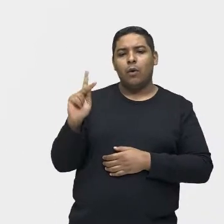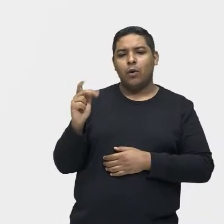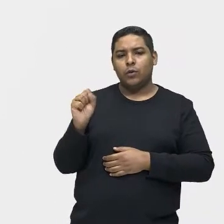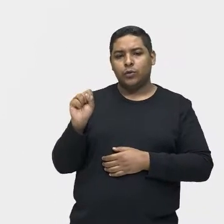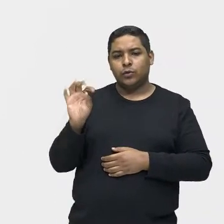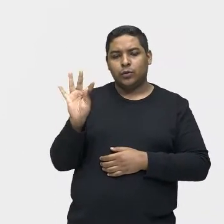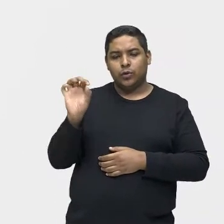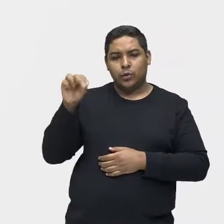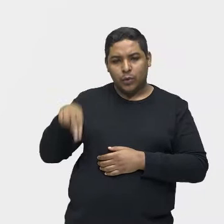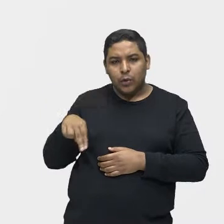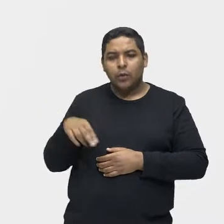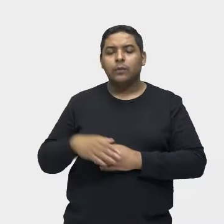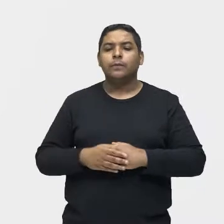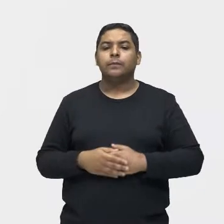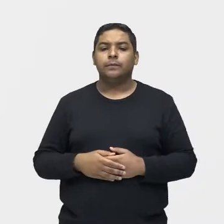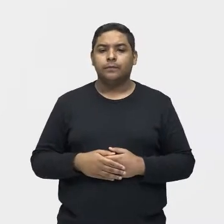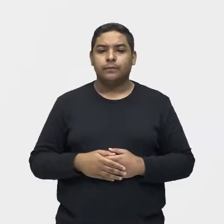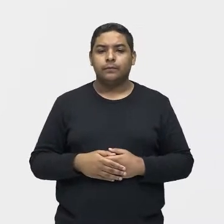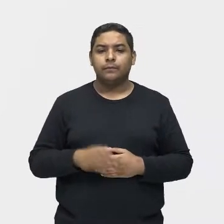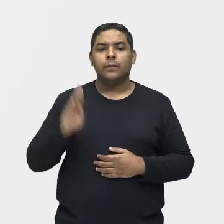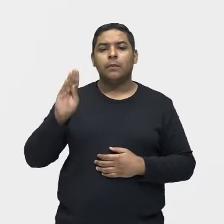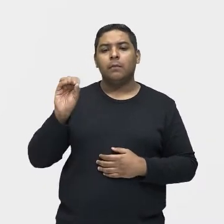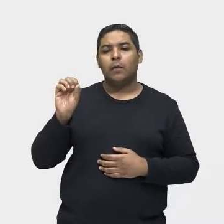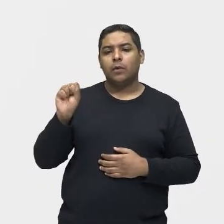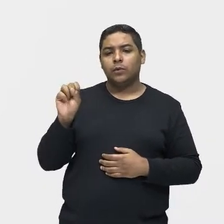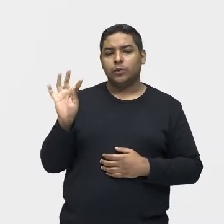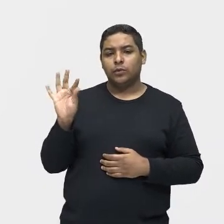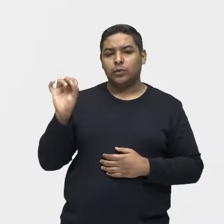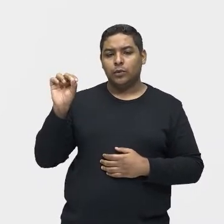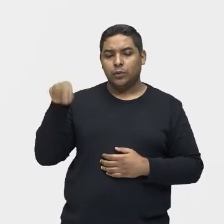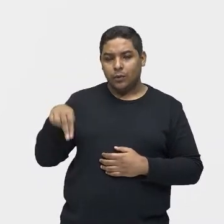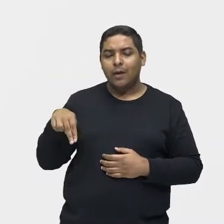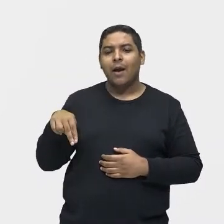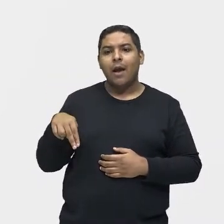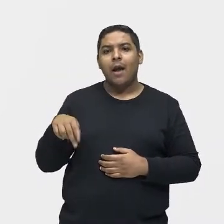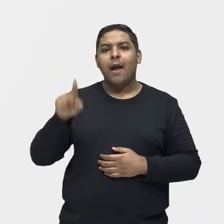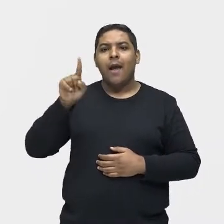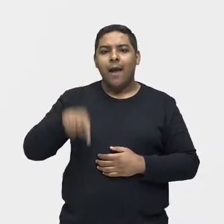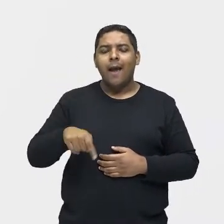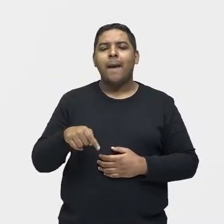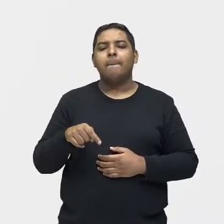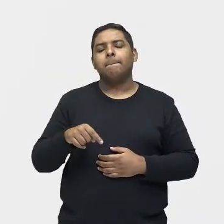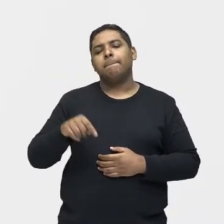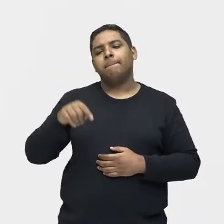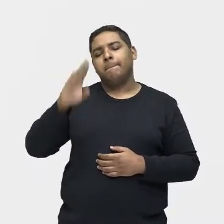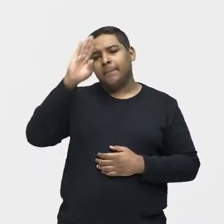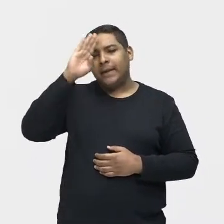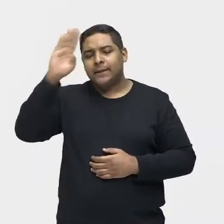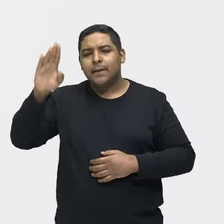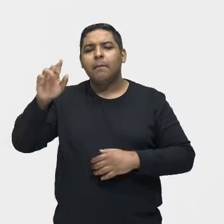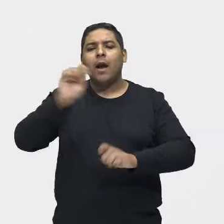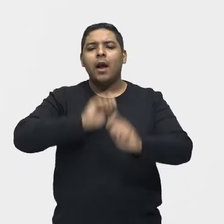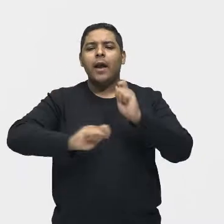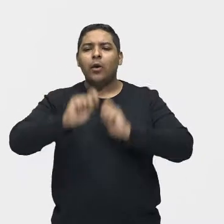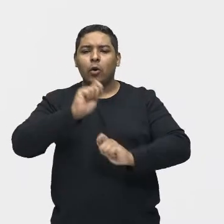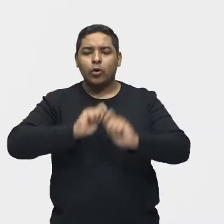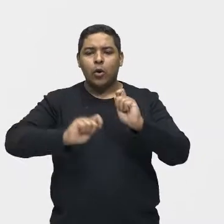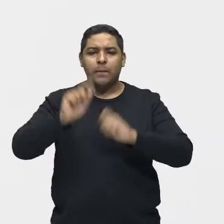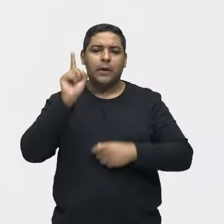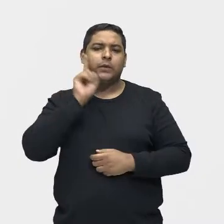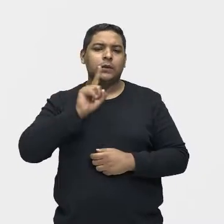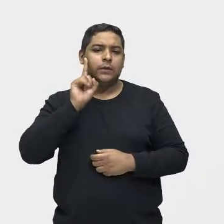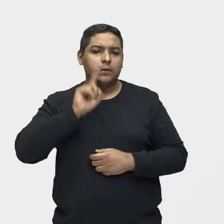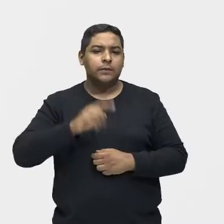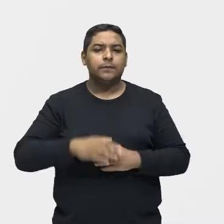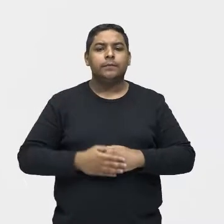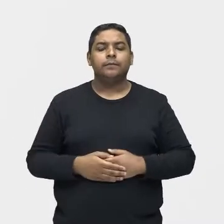pega também a parte ali de Boston, tá? Vai ser um dos principais centros financeiros dos Estados Unidos